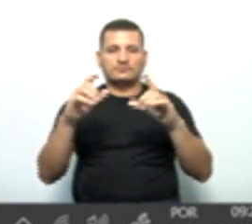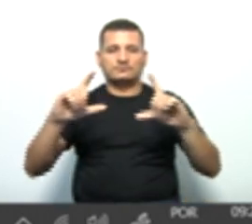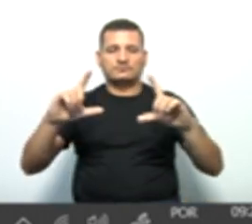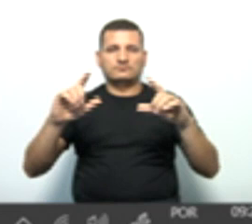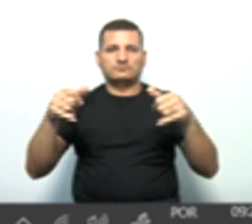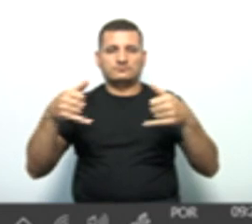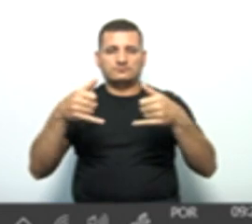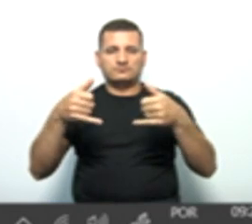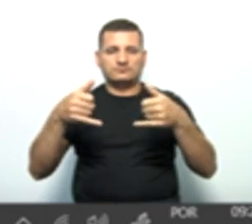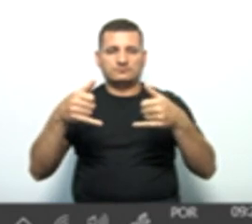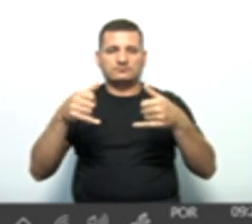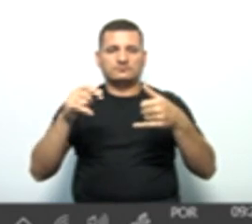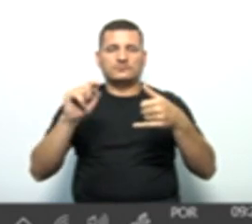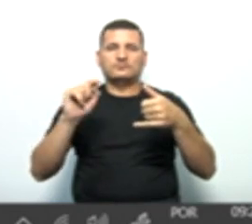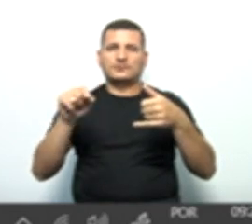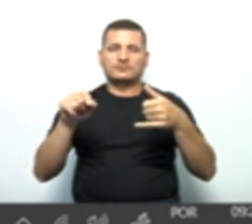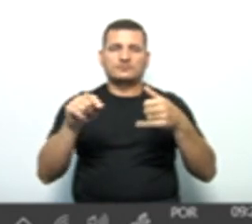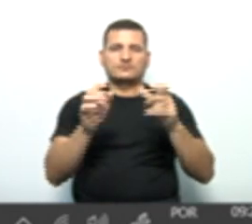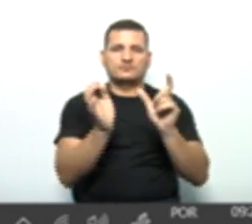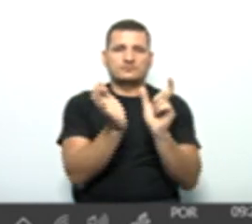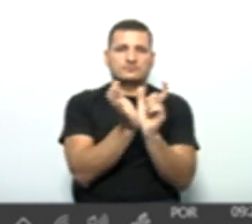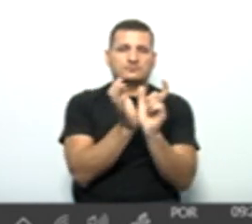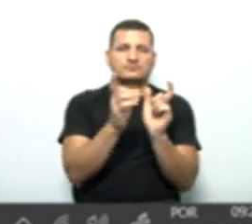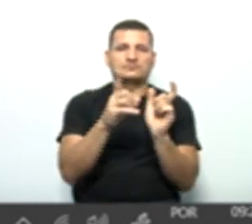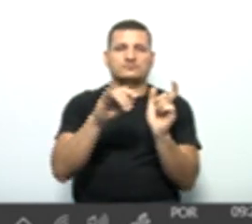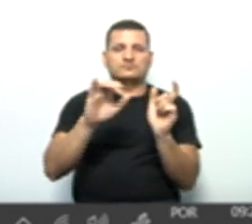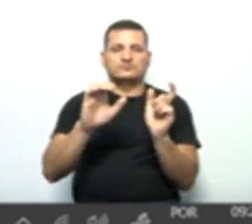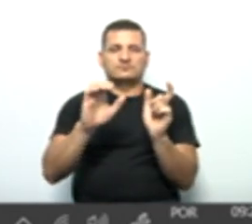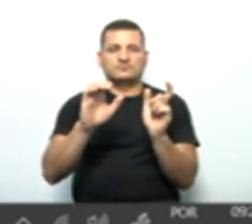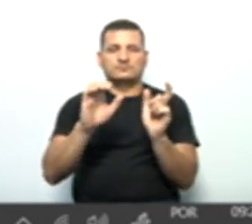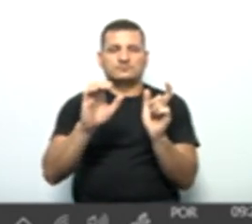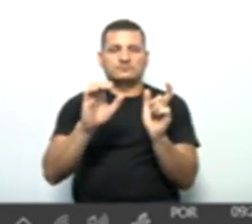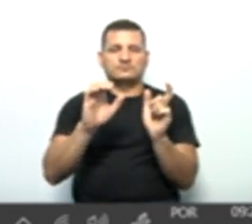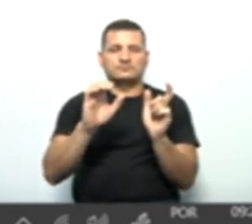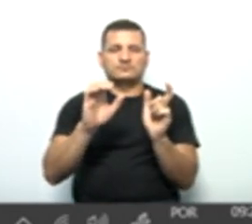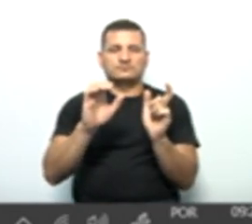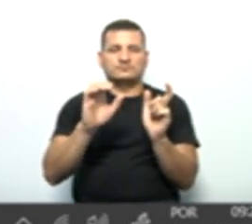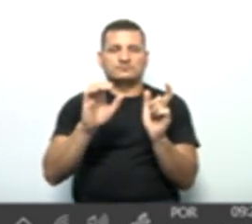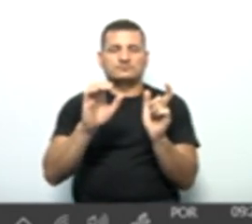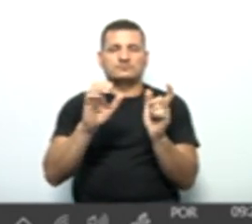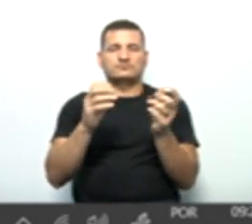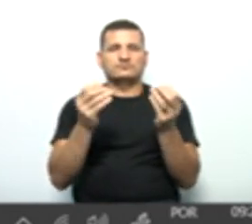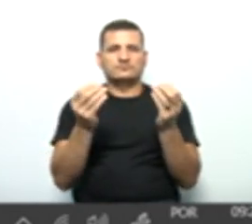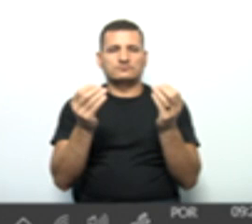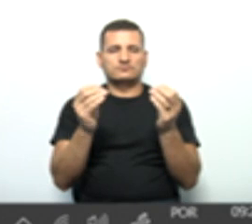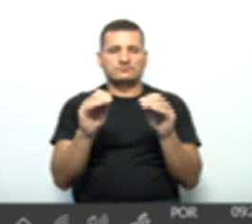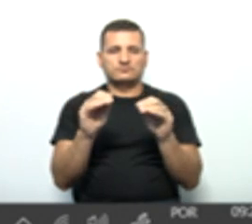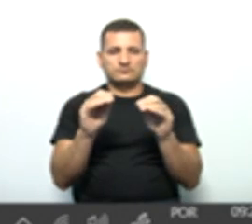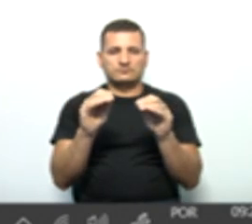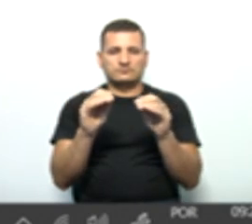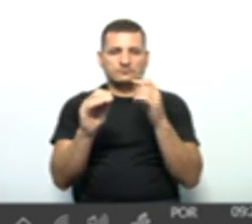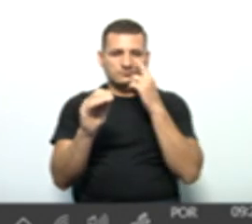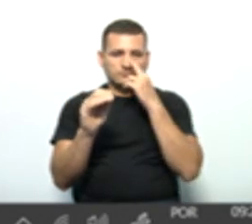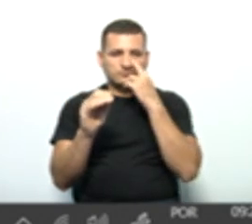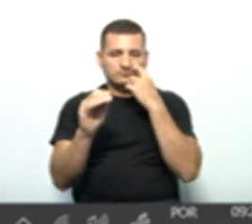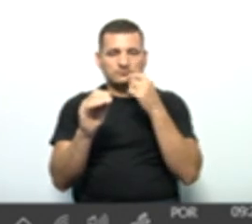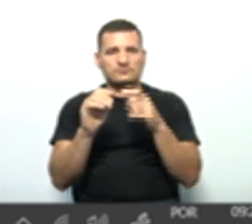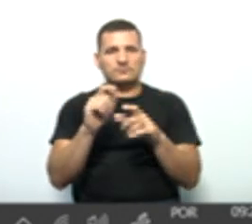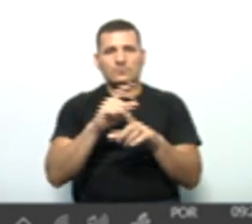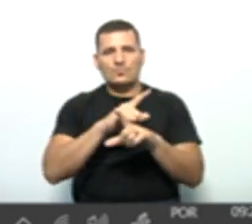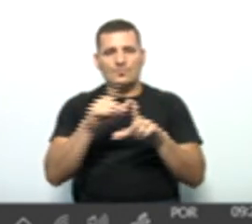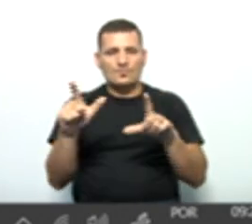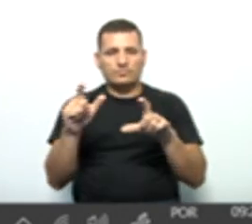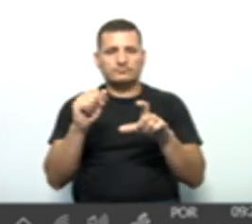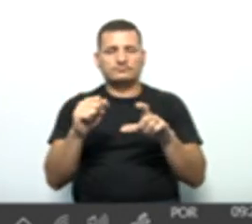que é um dicionário. Ok? E aí eu vou colocar... Ele posso colocar ele vazio, por exemplo, boto